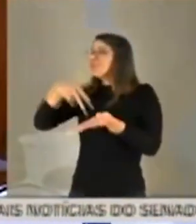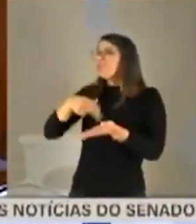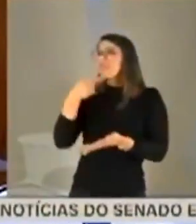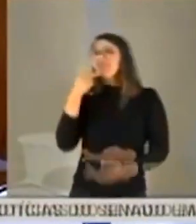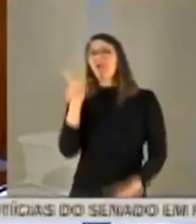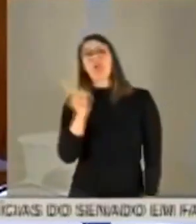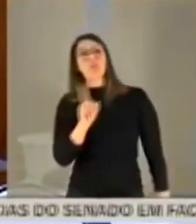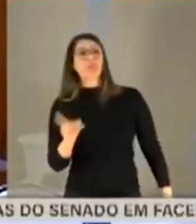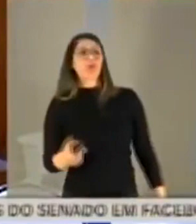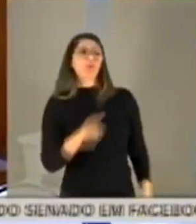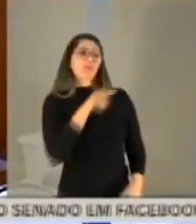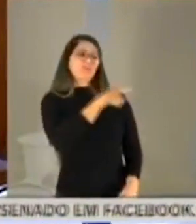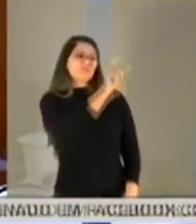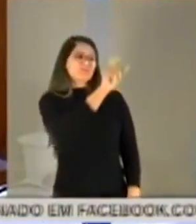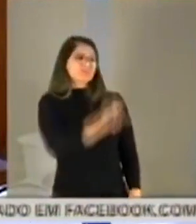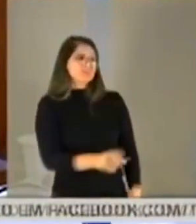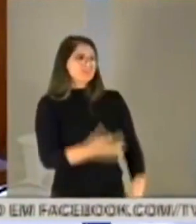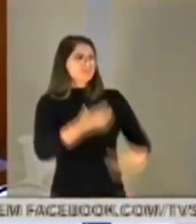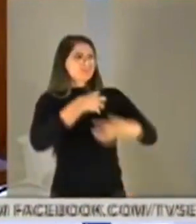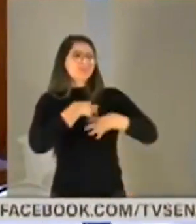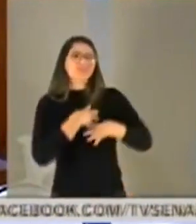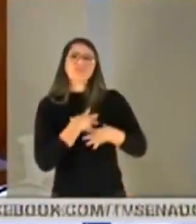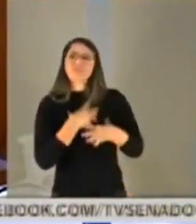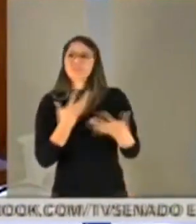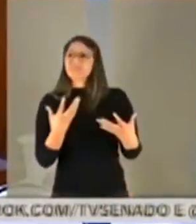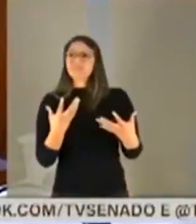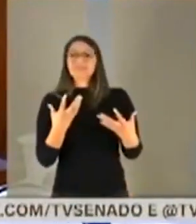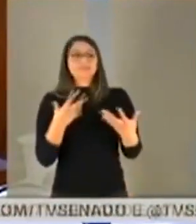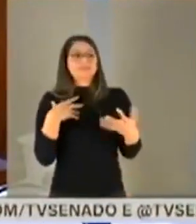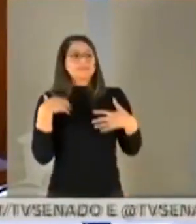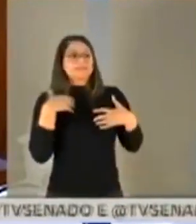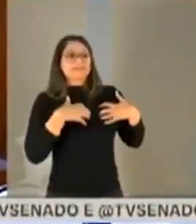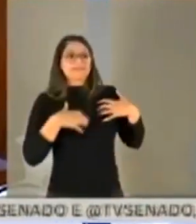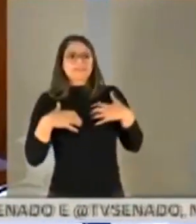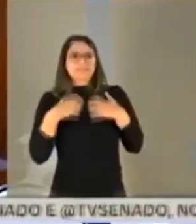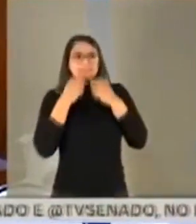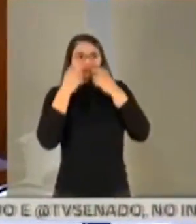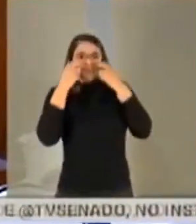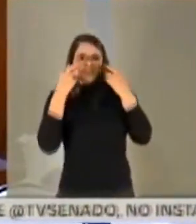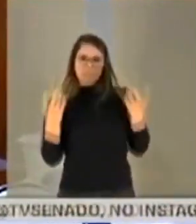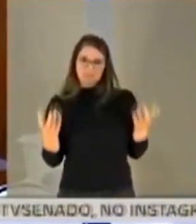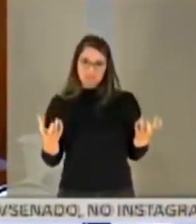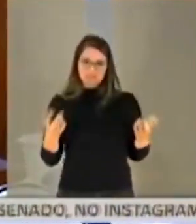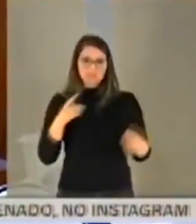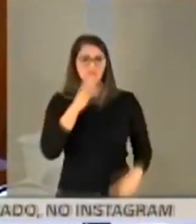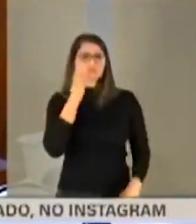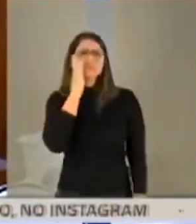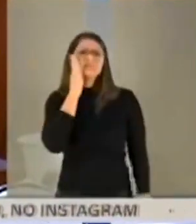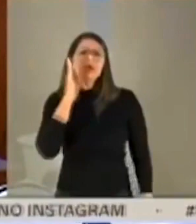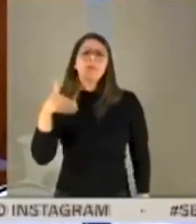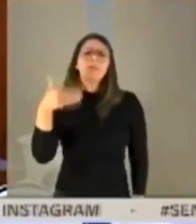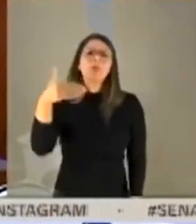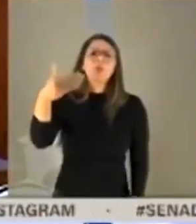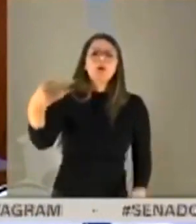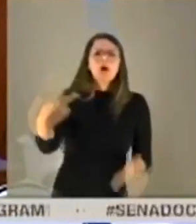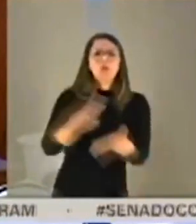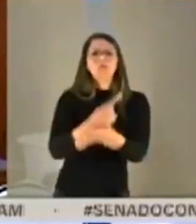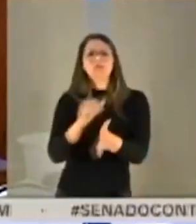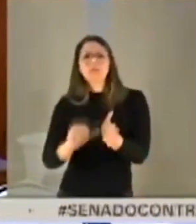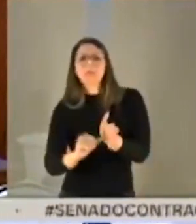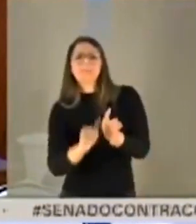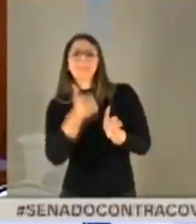não, para não deixar a senhora, como se diz na gíria, em saia justa. Eu gostaria a senhora sabe quando foi que aconteceu a